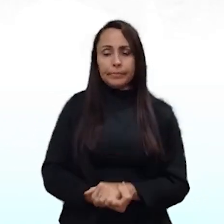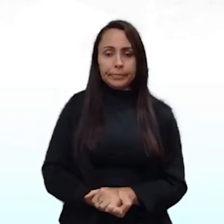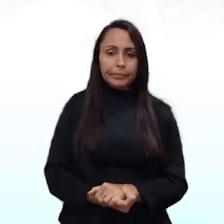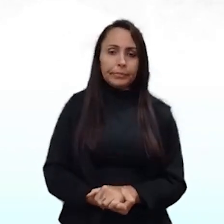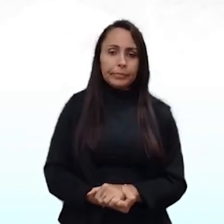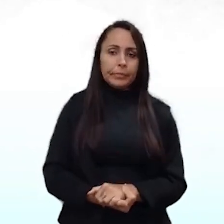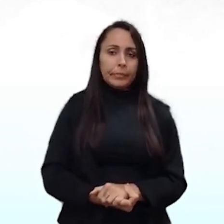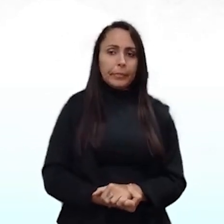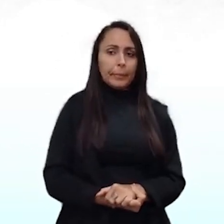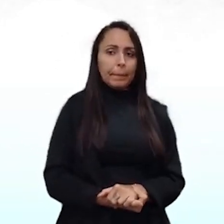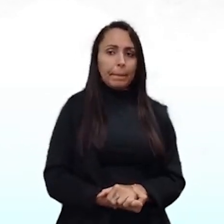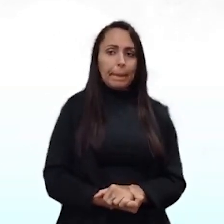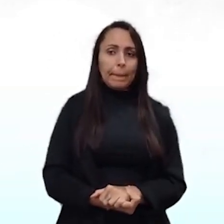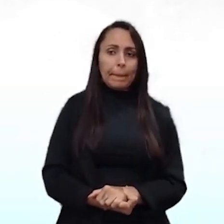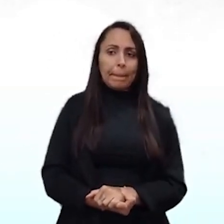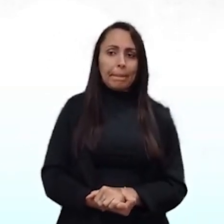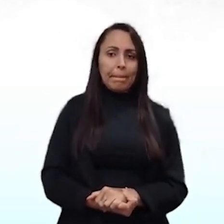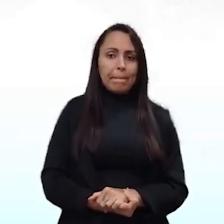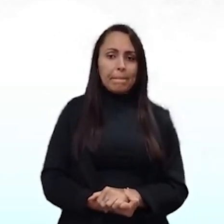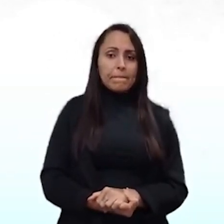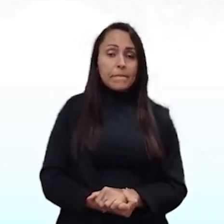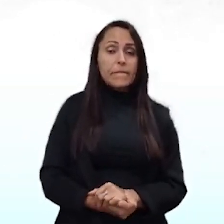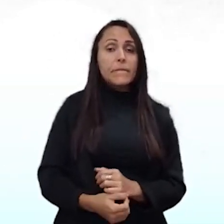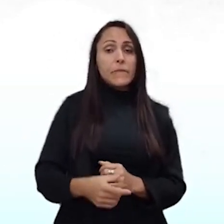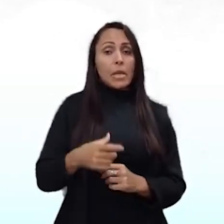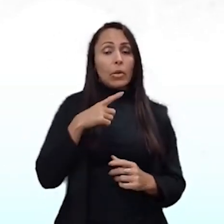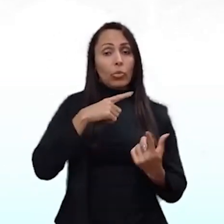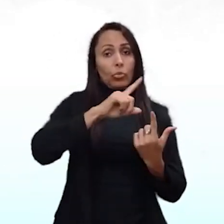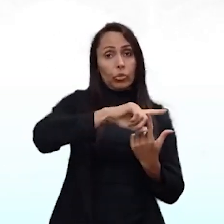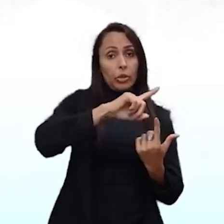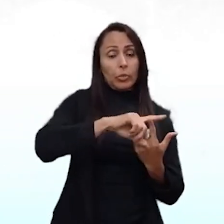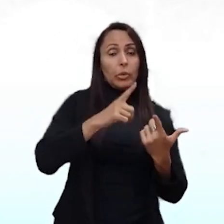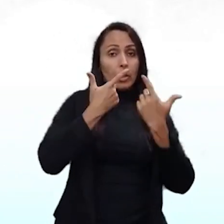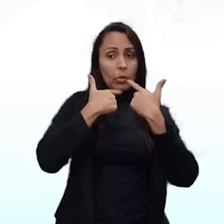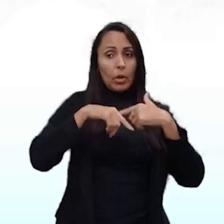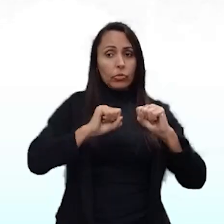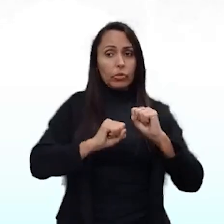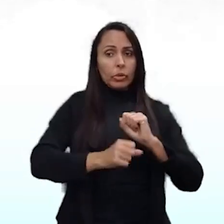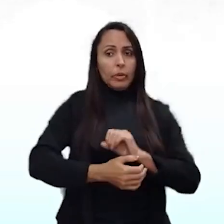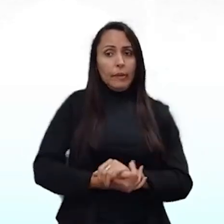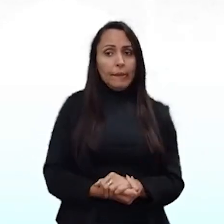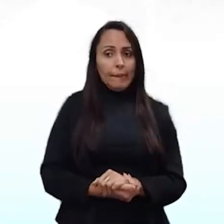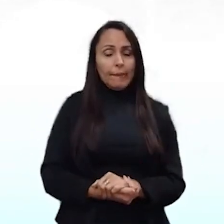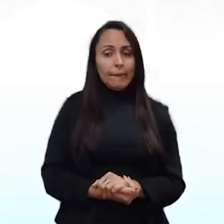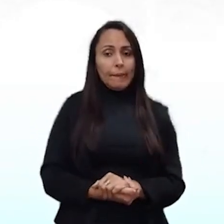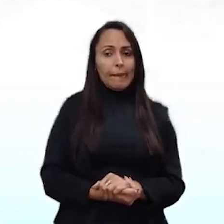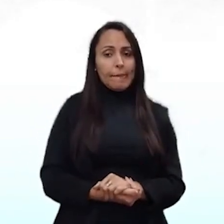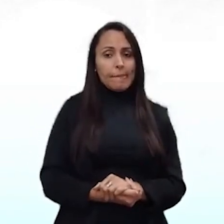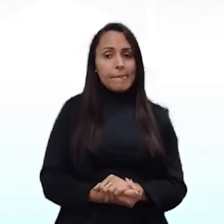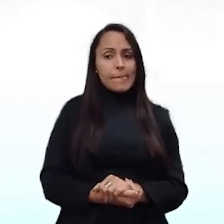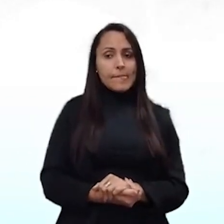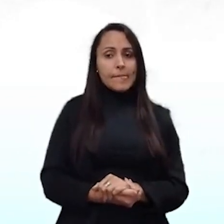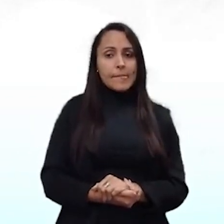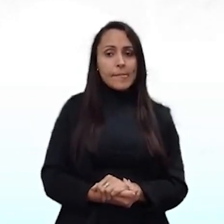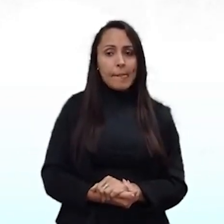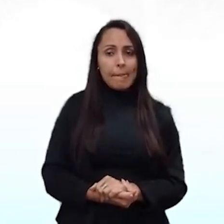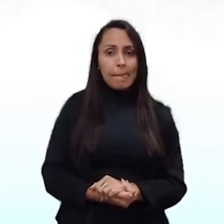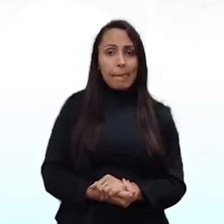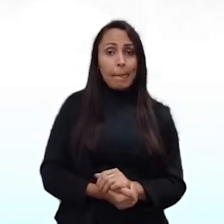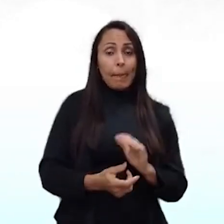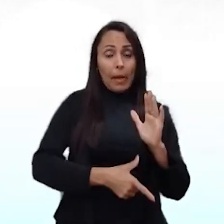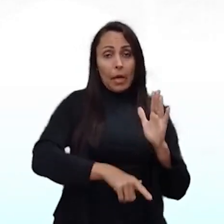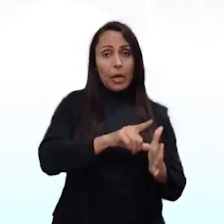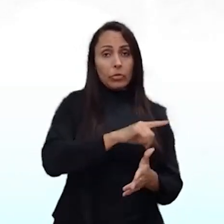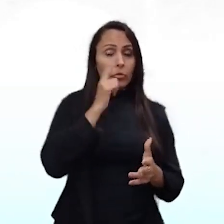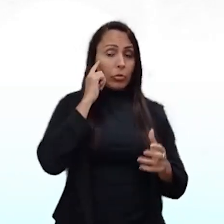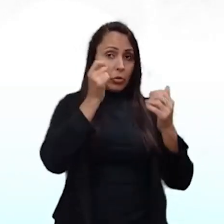aqui os tipos de linguagem. Vamos passar aqui. E aqui antes eu coloquei, ó,